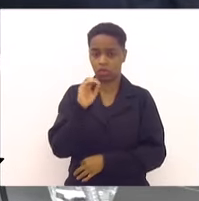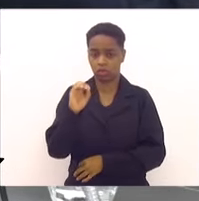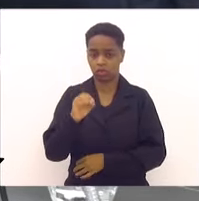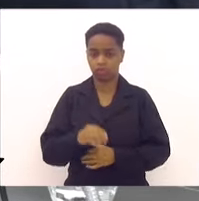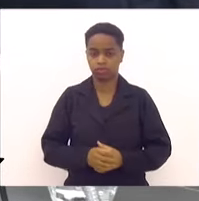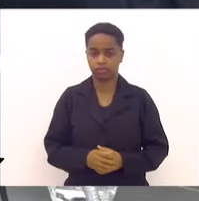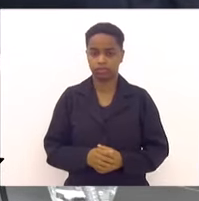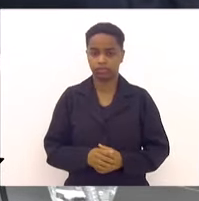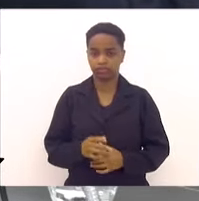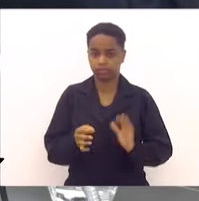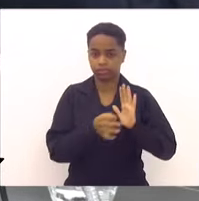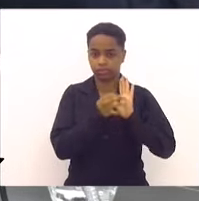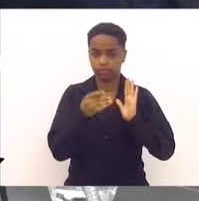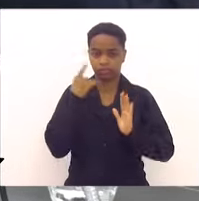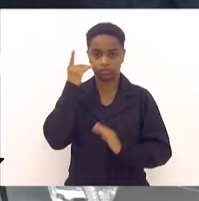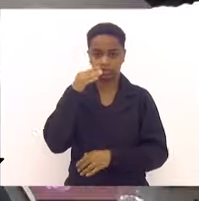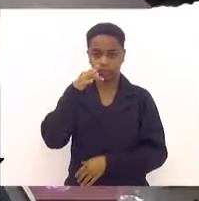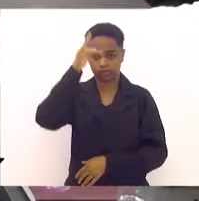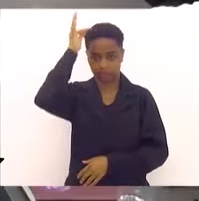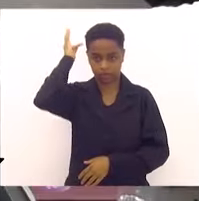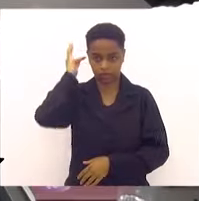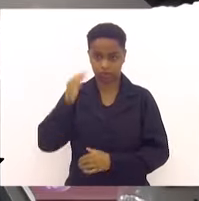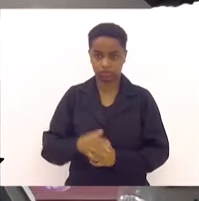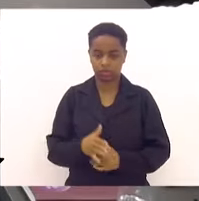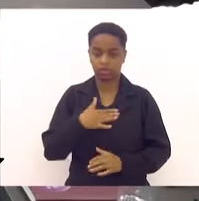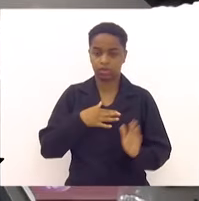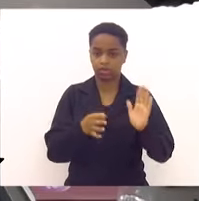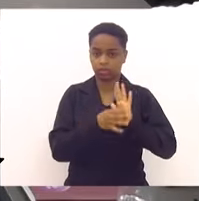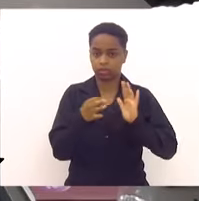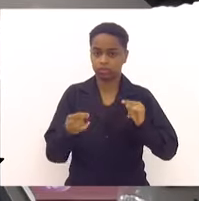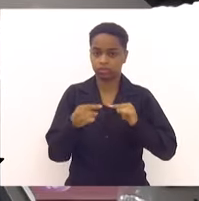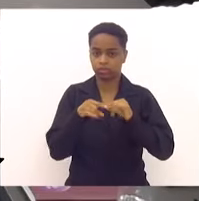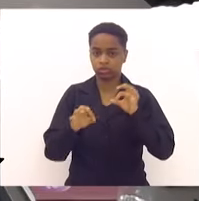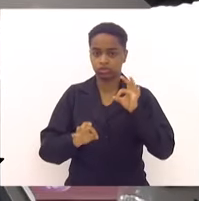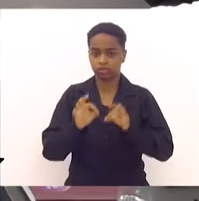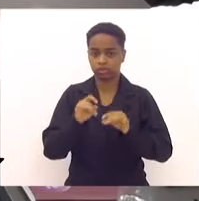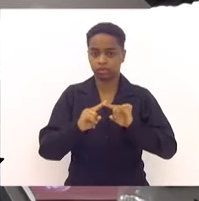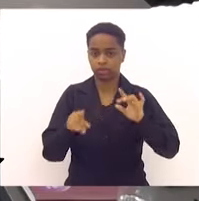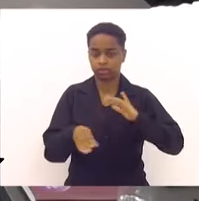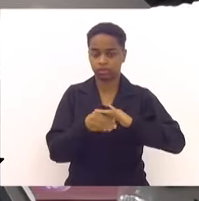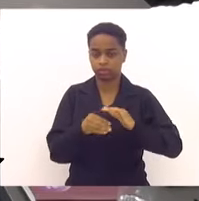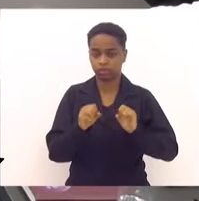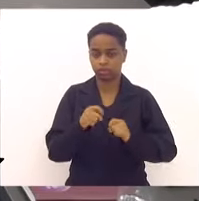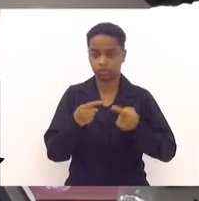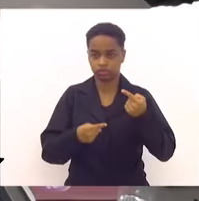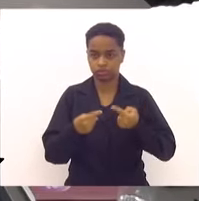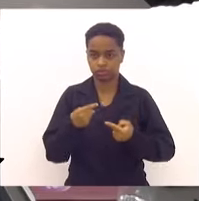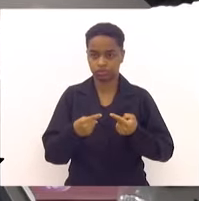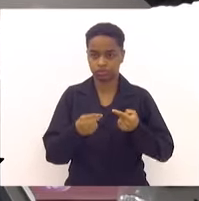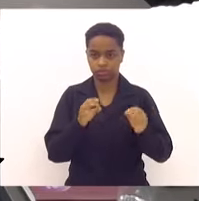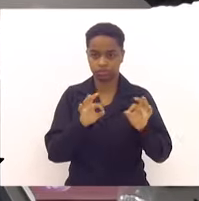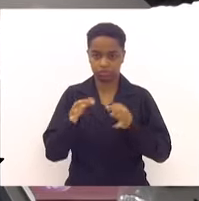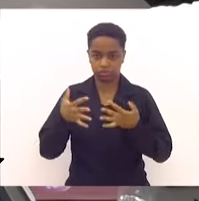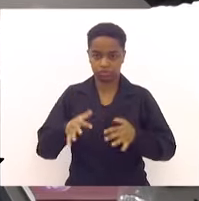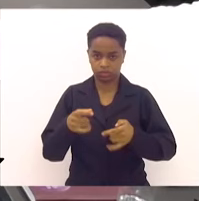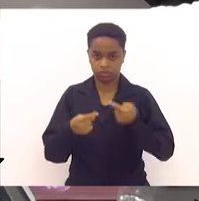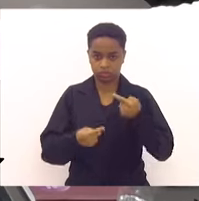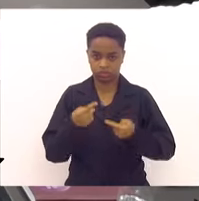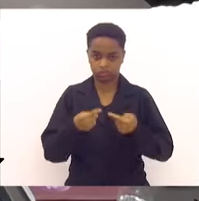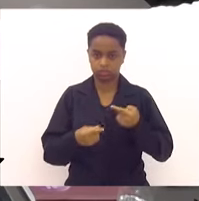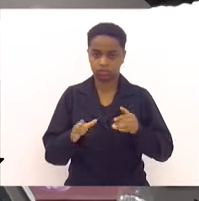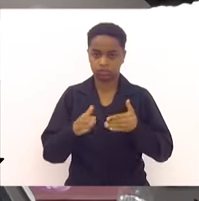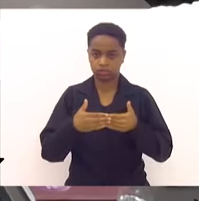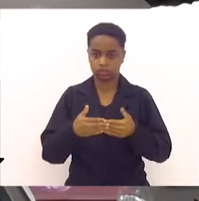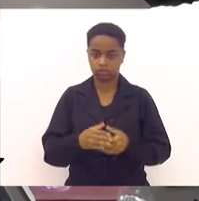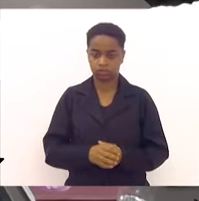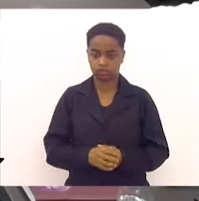Para aparecer, deputado Fred Pacheco. Presidente, meu parecer é pela juridicidade com emendas. Em discussão. Não havendo quem queira discutir,